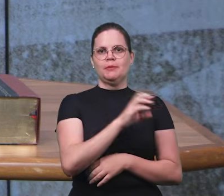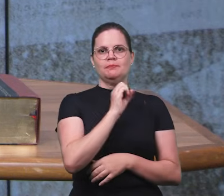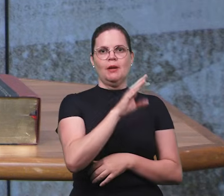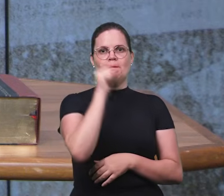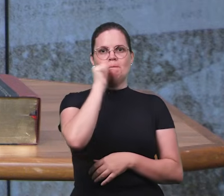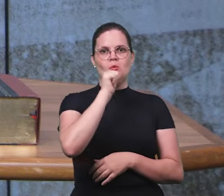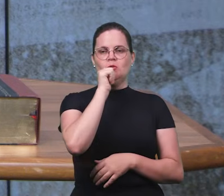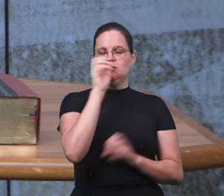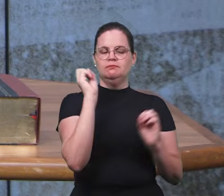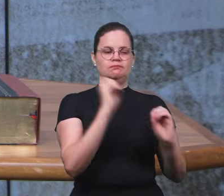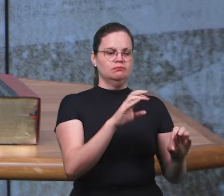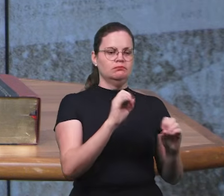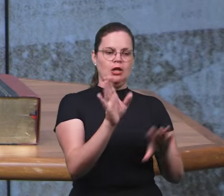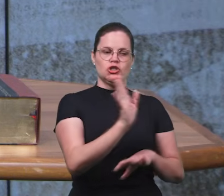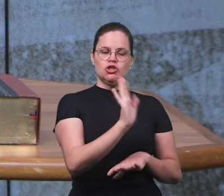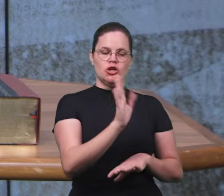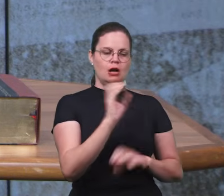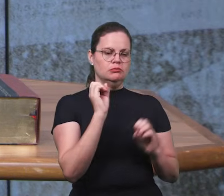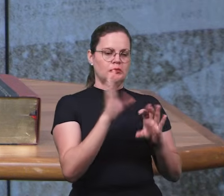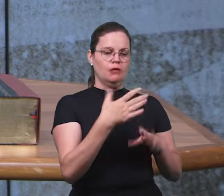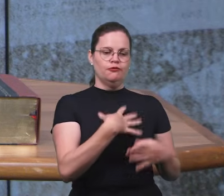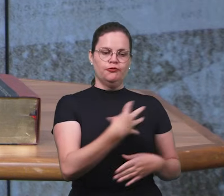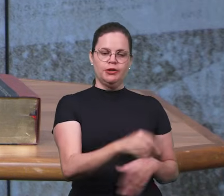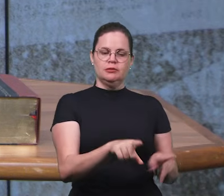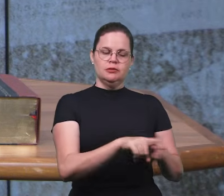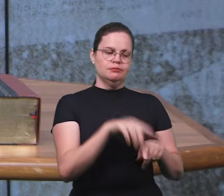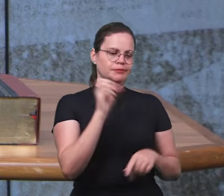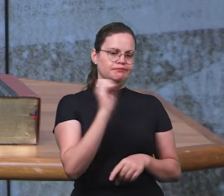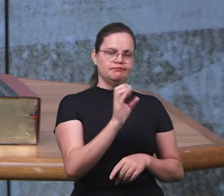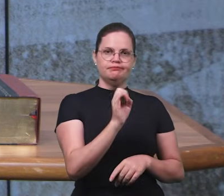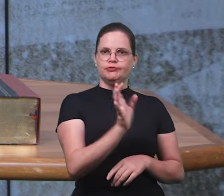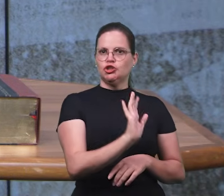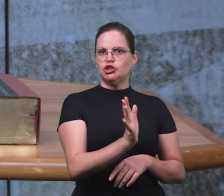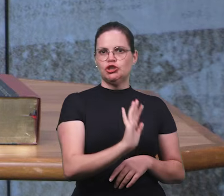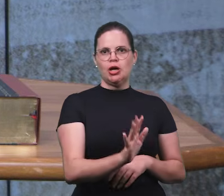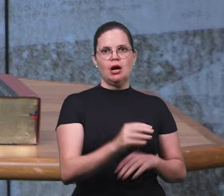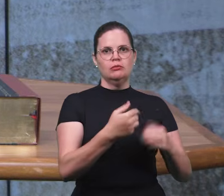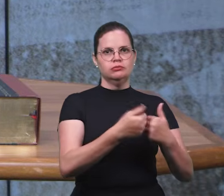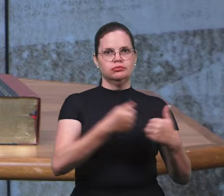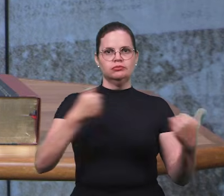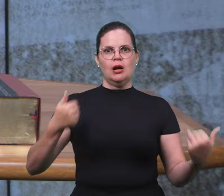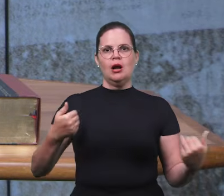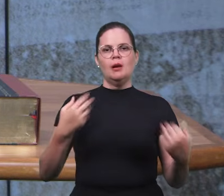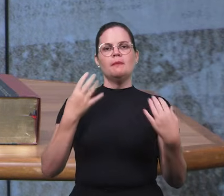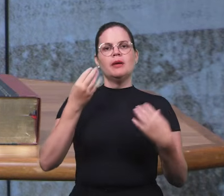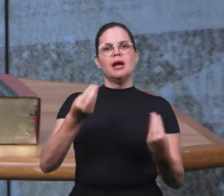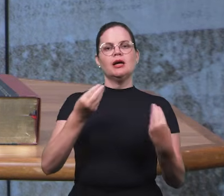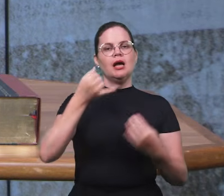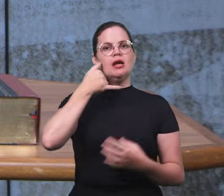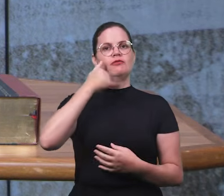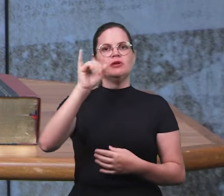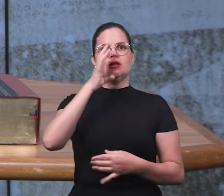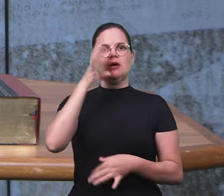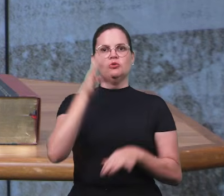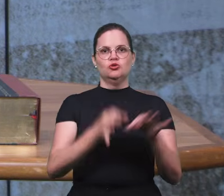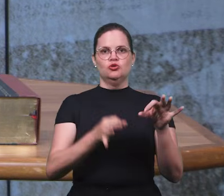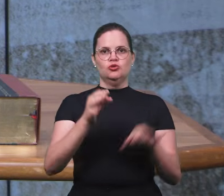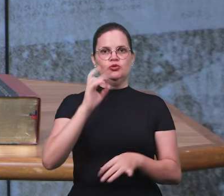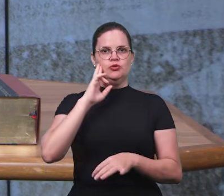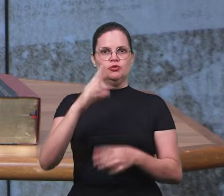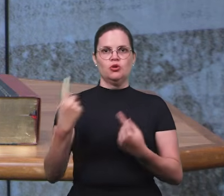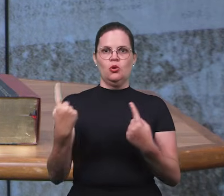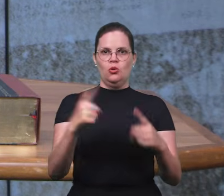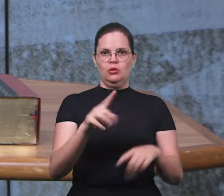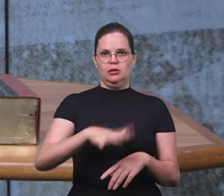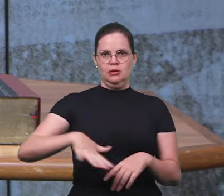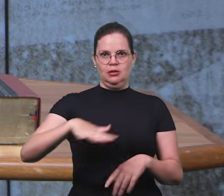mulheres estranhas e os filhos que porventura tiveram delas, para que a ira do Senhor não se acendesse novamente contra